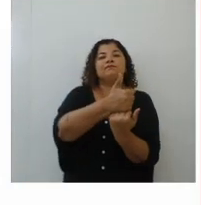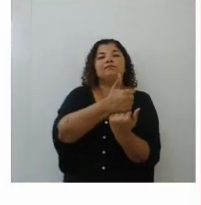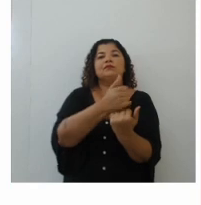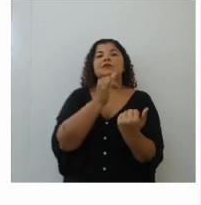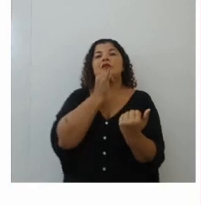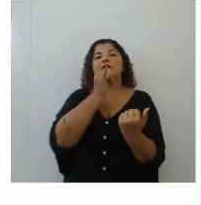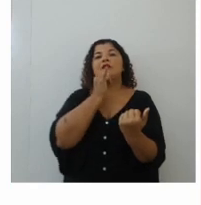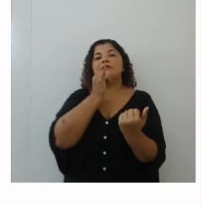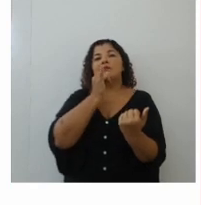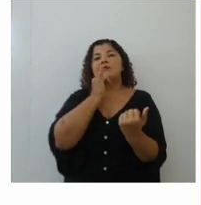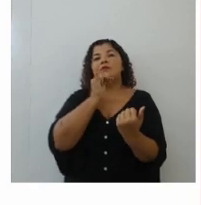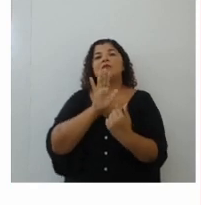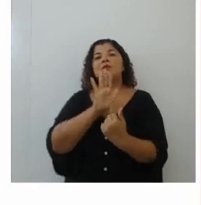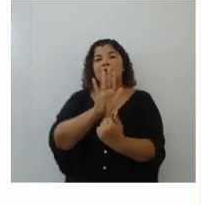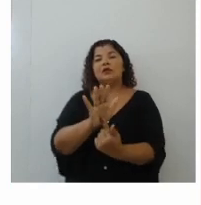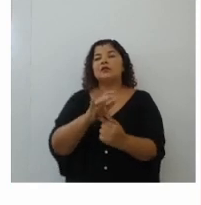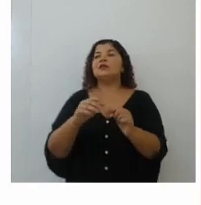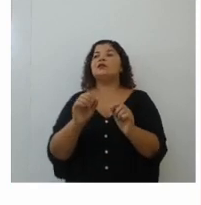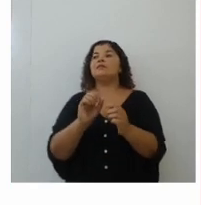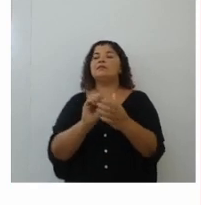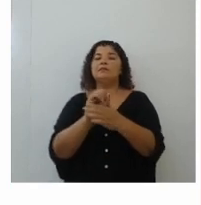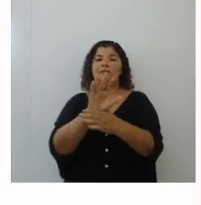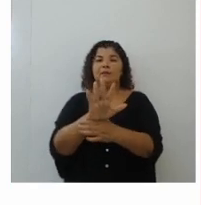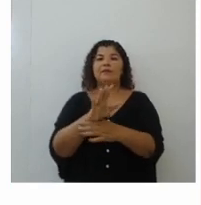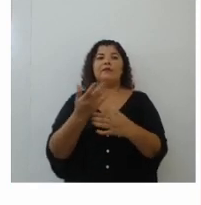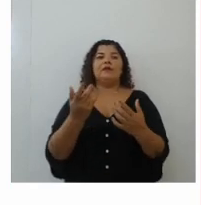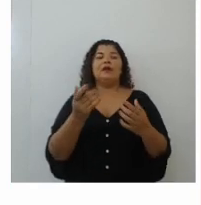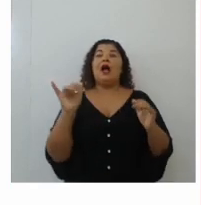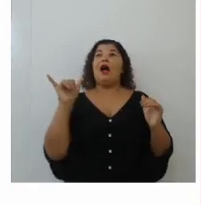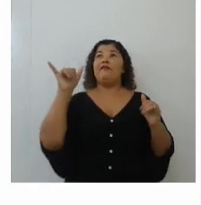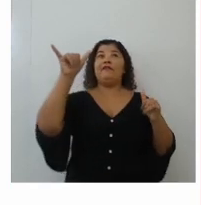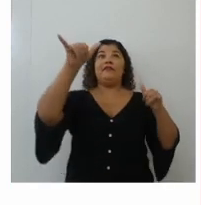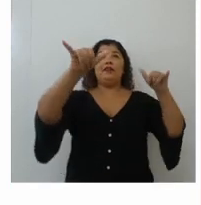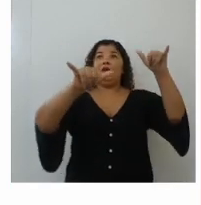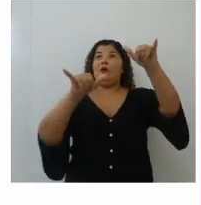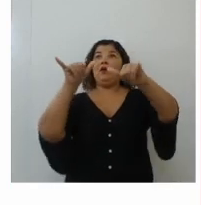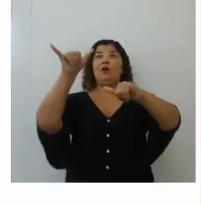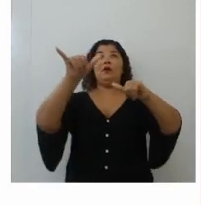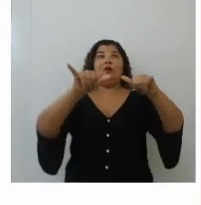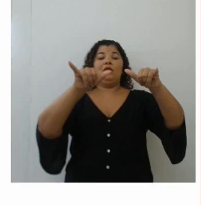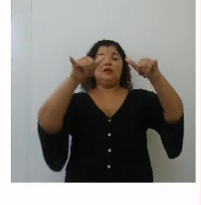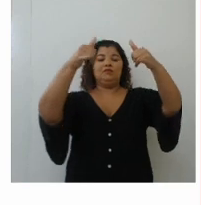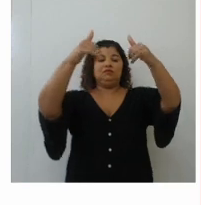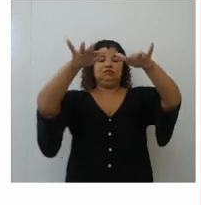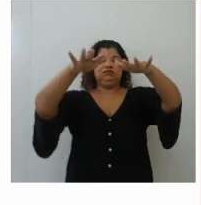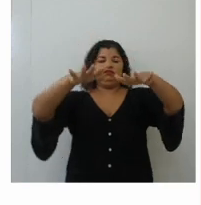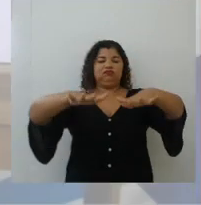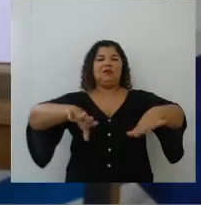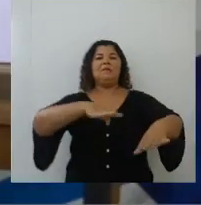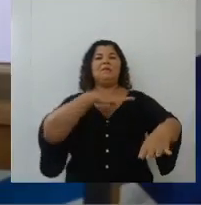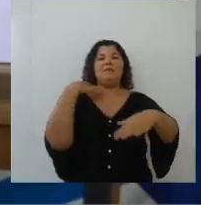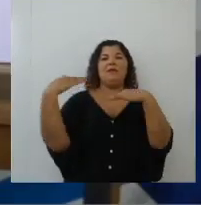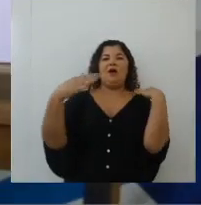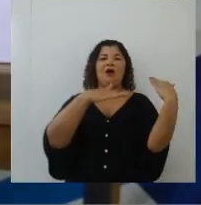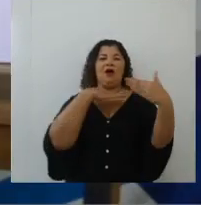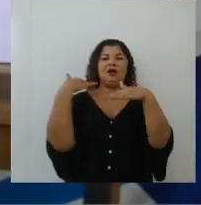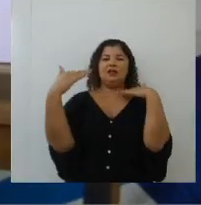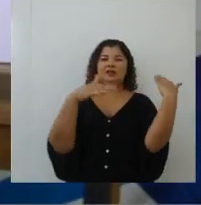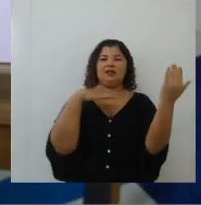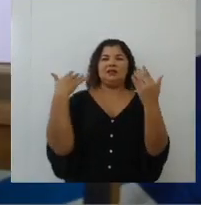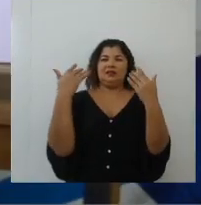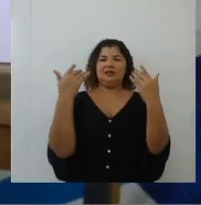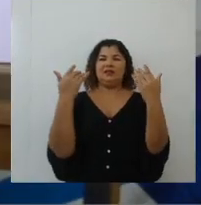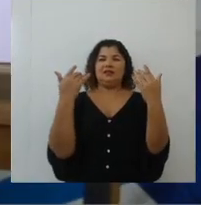vocês. Ah, tá lá no outro slide. Quando eu digo aqui, ó, os aviões semeavam a morte. Perceba,